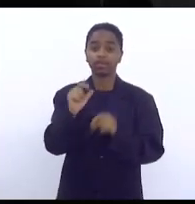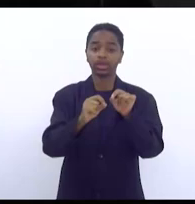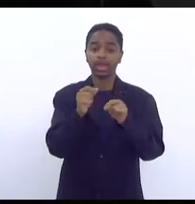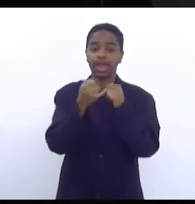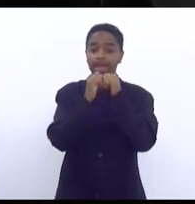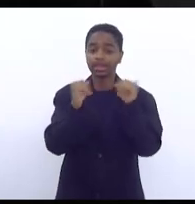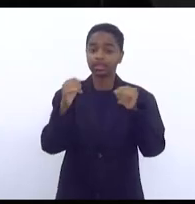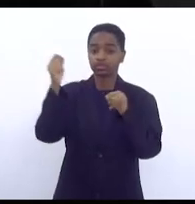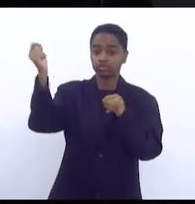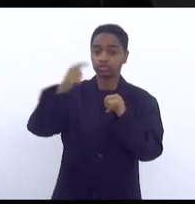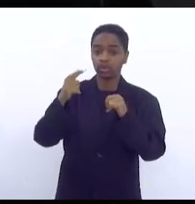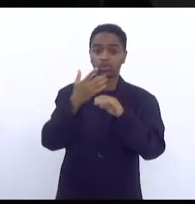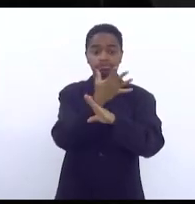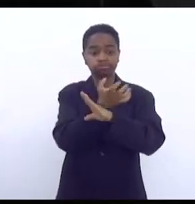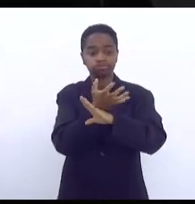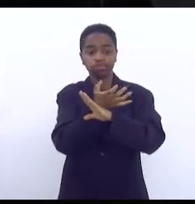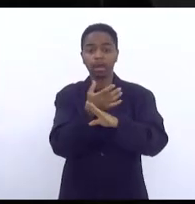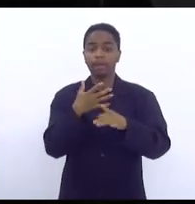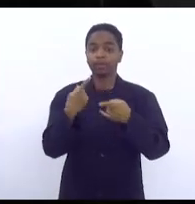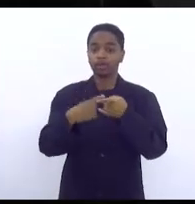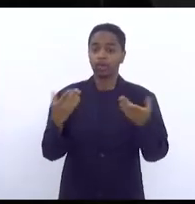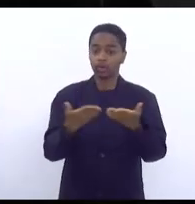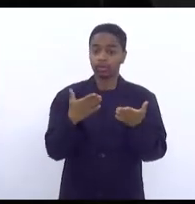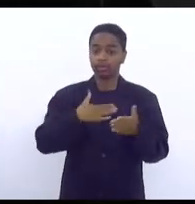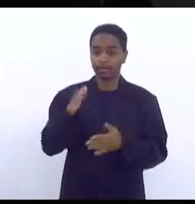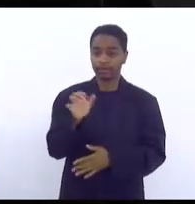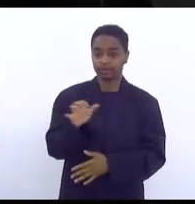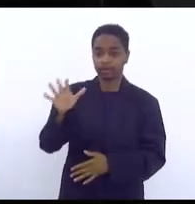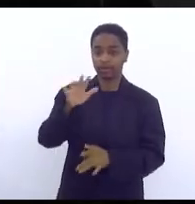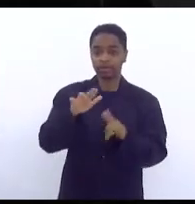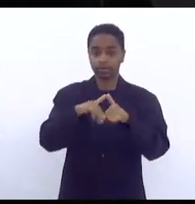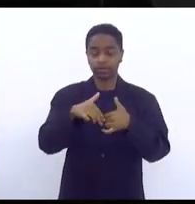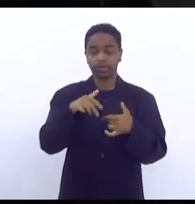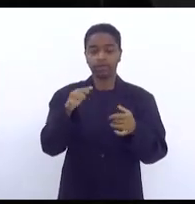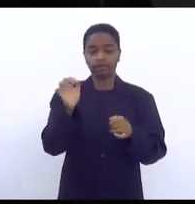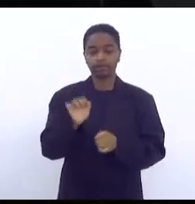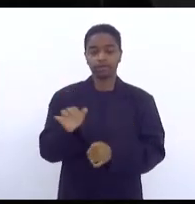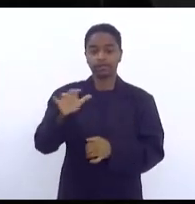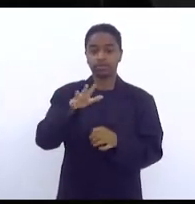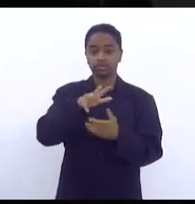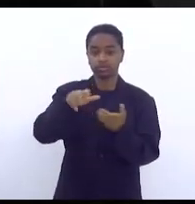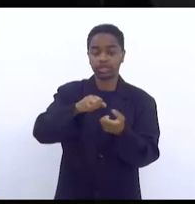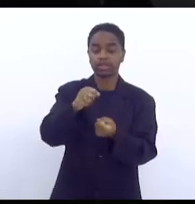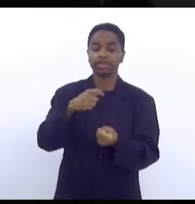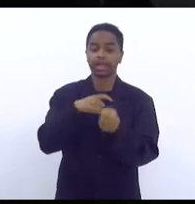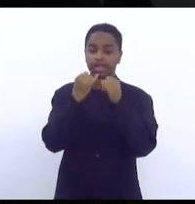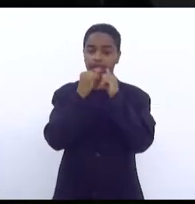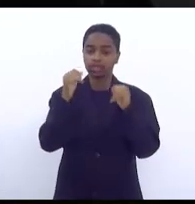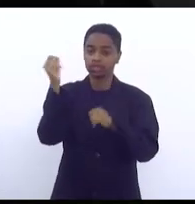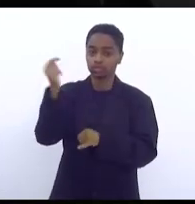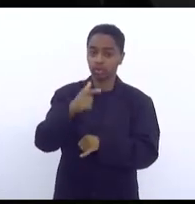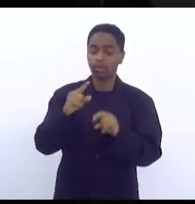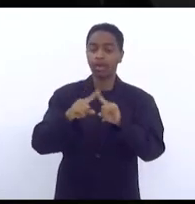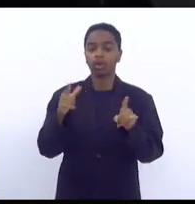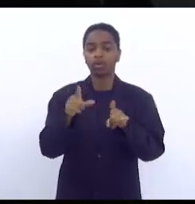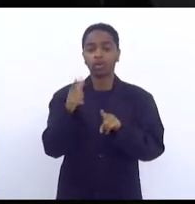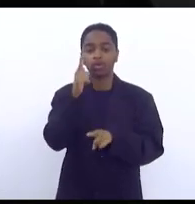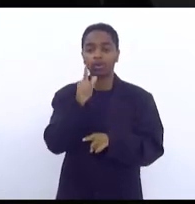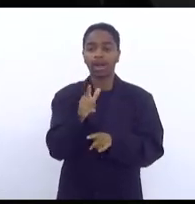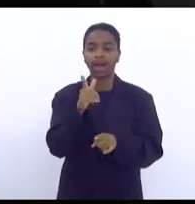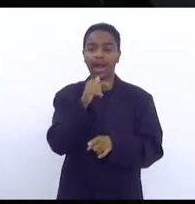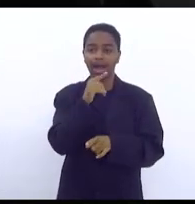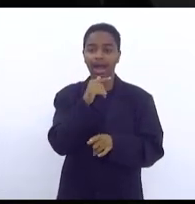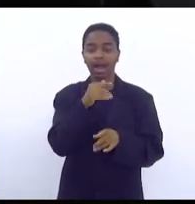solar Porque na minha comunidade hoje através da favela sustentável nós estamos energia solar e a gente tá conseguindo fazer com que essa água chegue até a